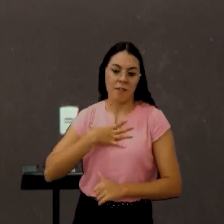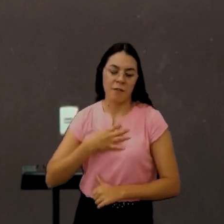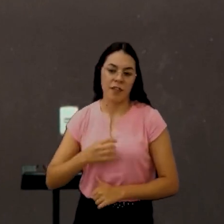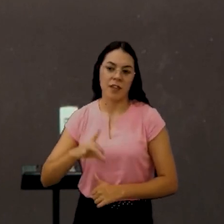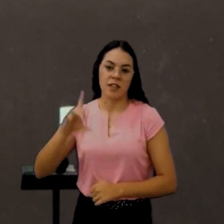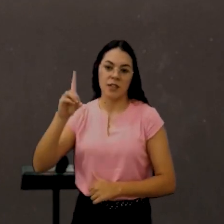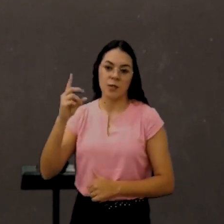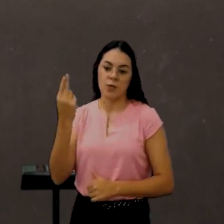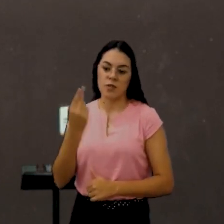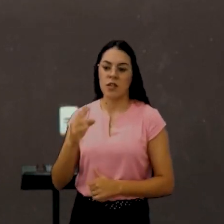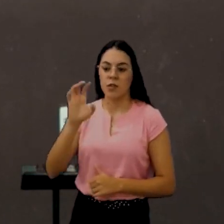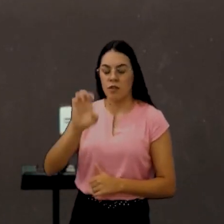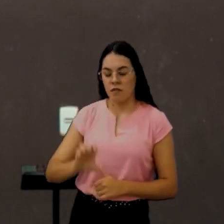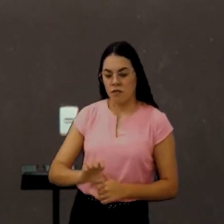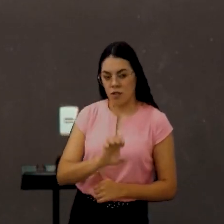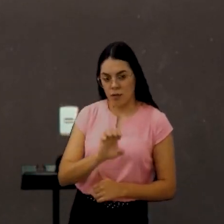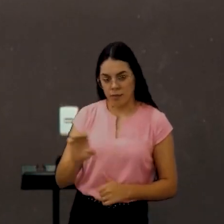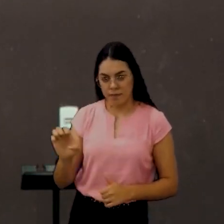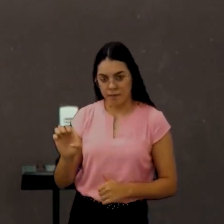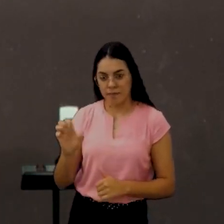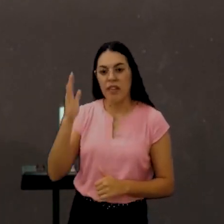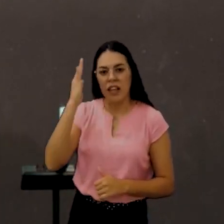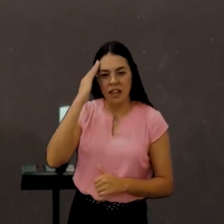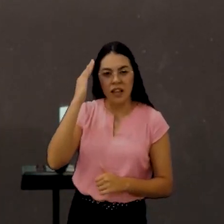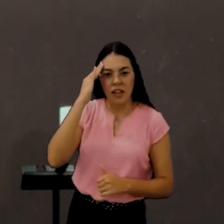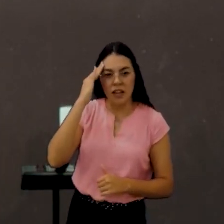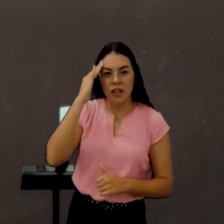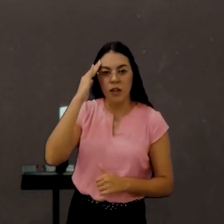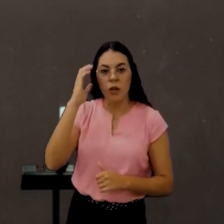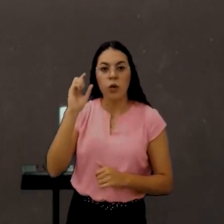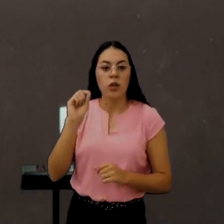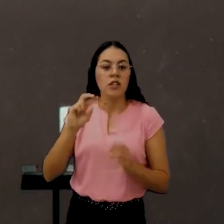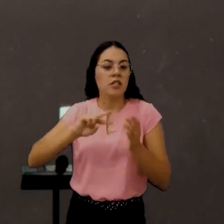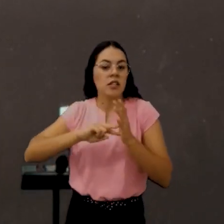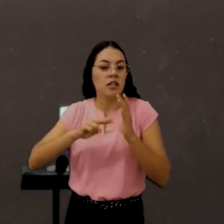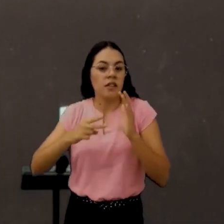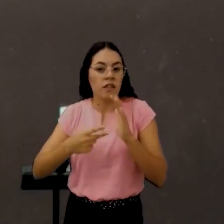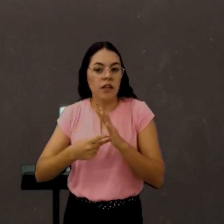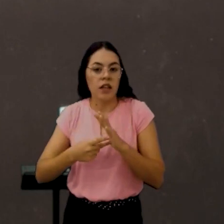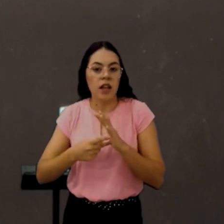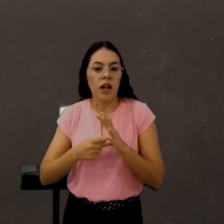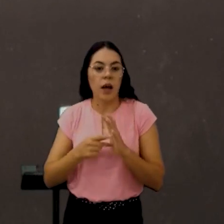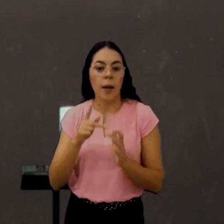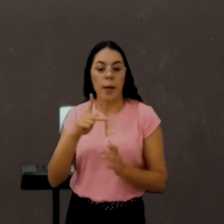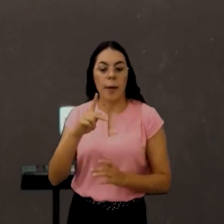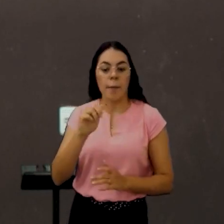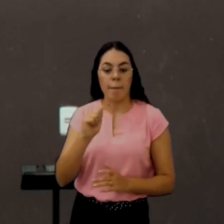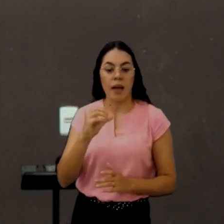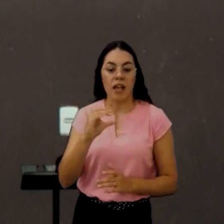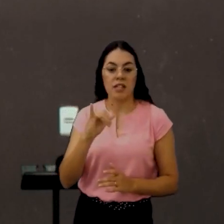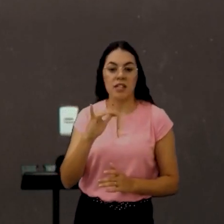meio do Evangelho. Vamos entender um pouquinho sobre o que significa o pacificador?